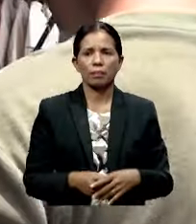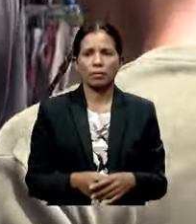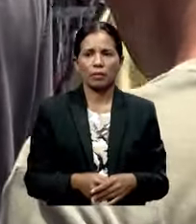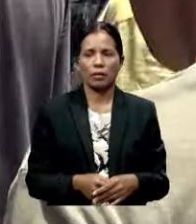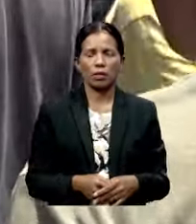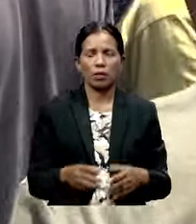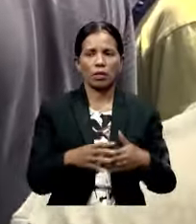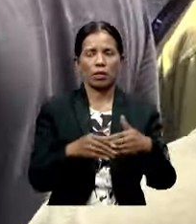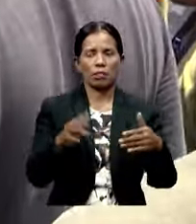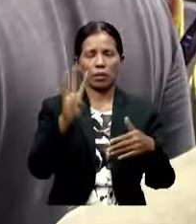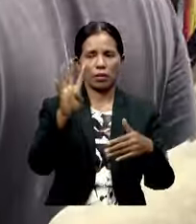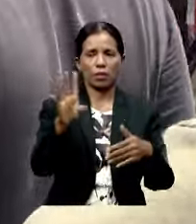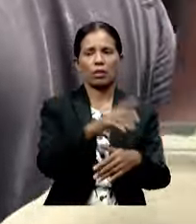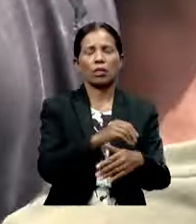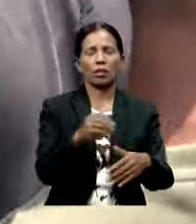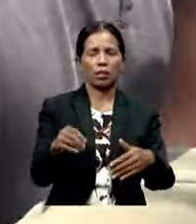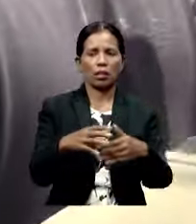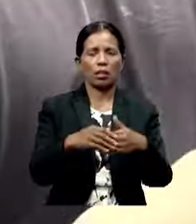5 dólares, e já falei 5 litros,